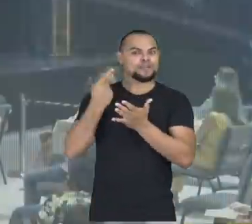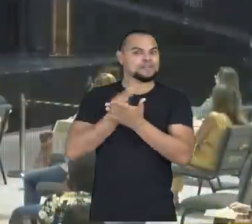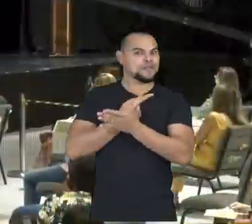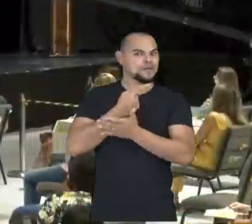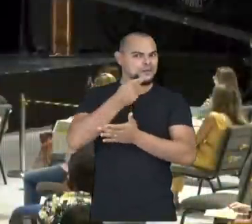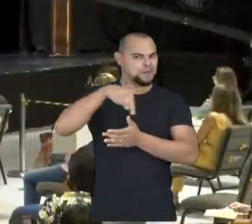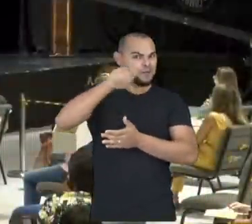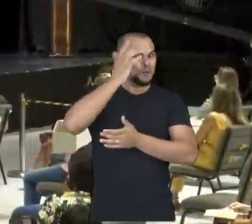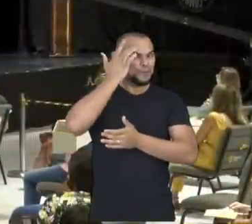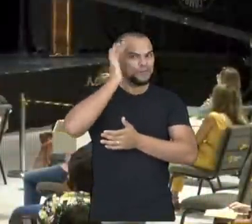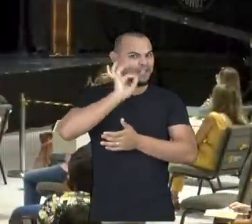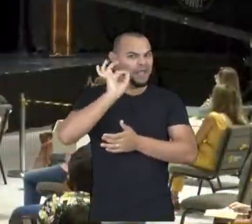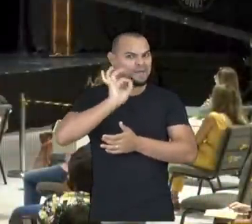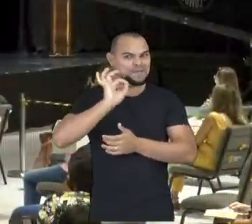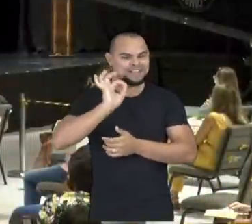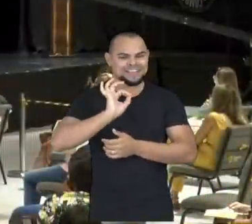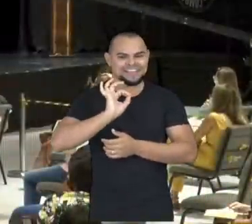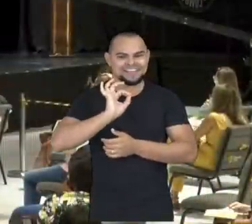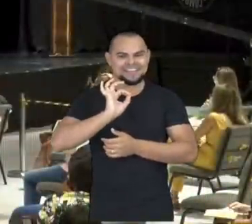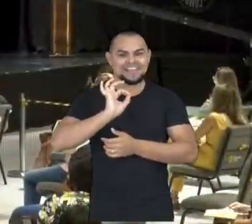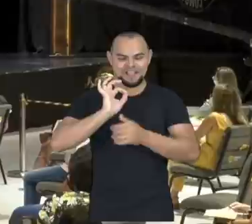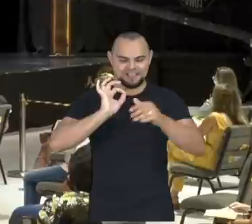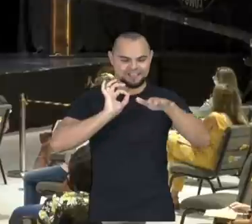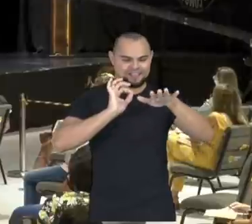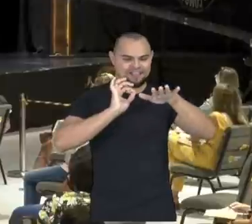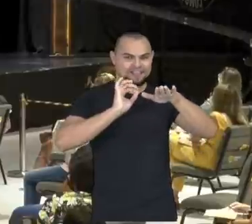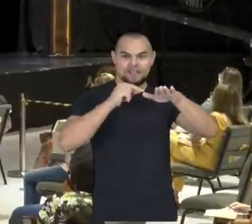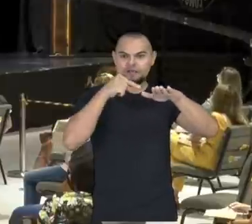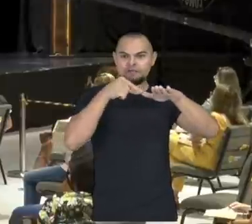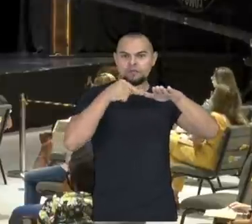aconteceram. Oh, glória, meu dedo não ficou bom.